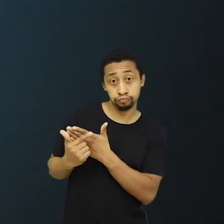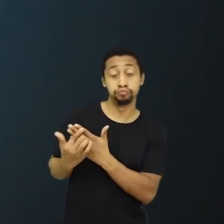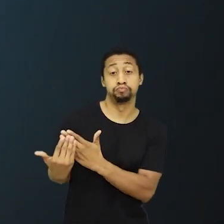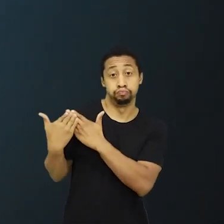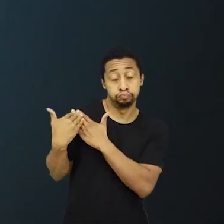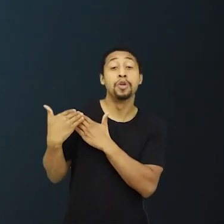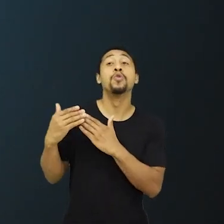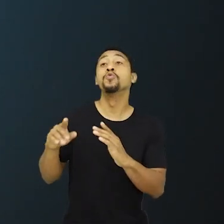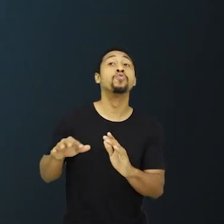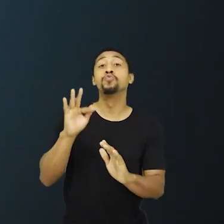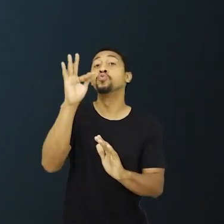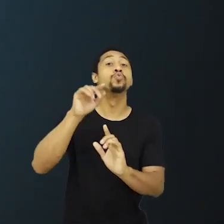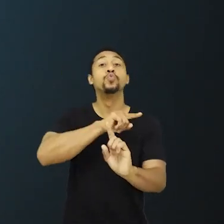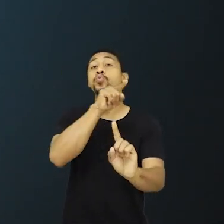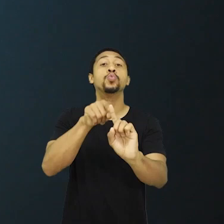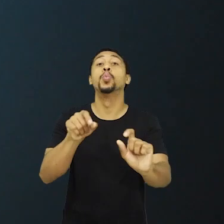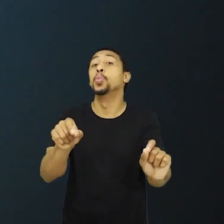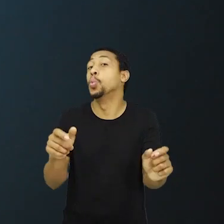muito interessante também que era